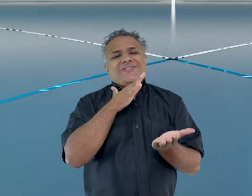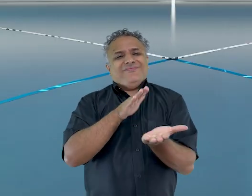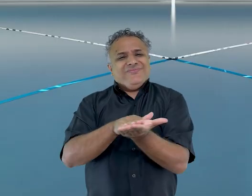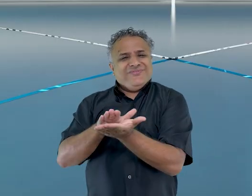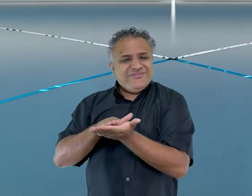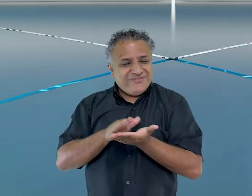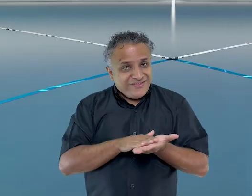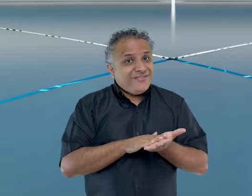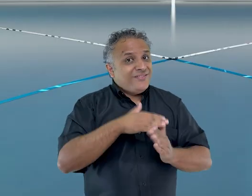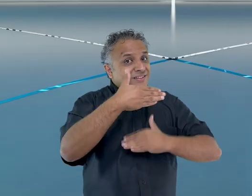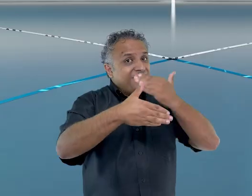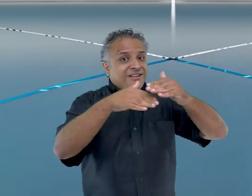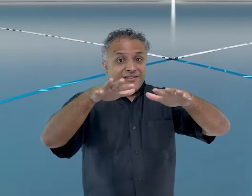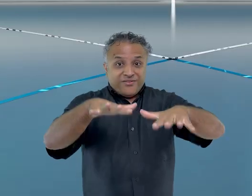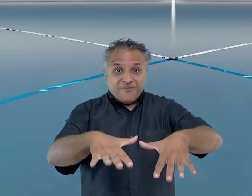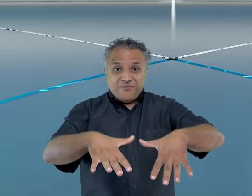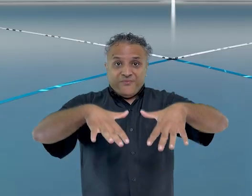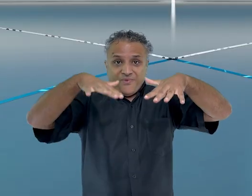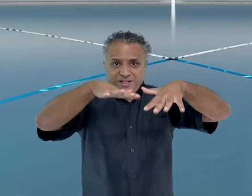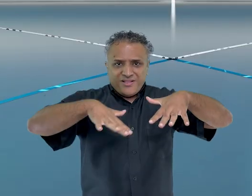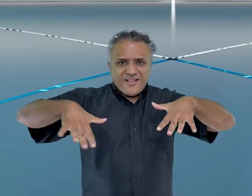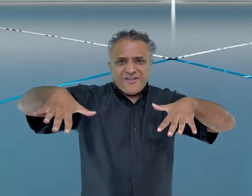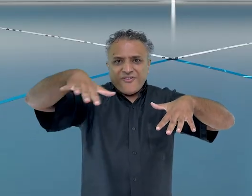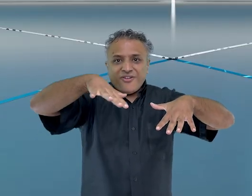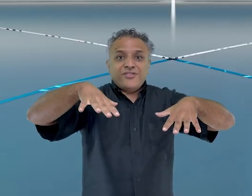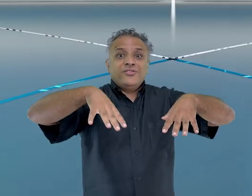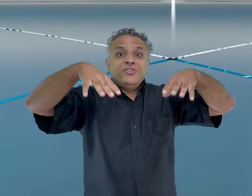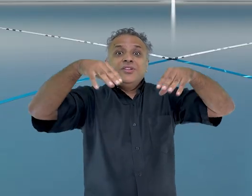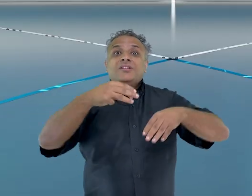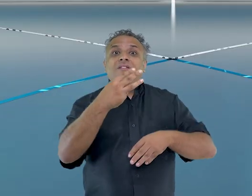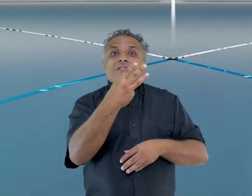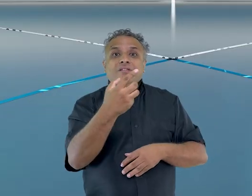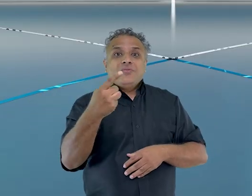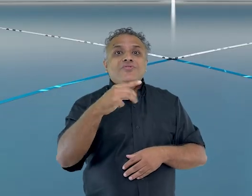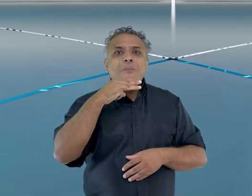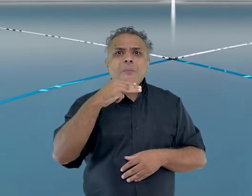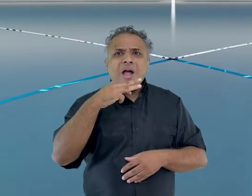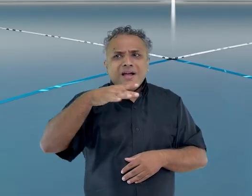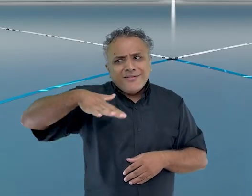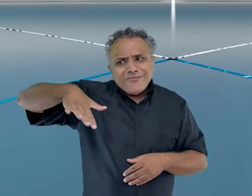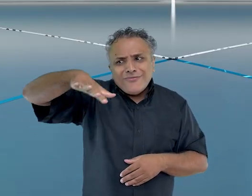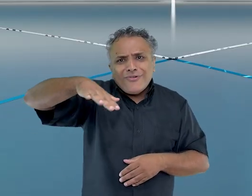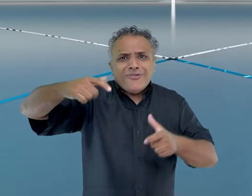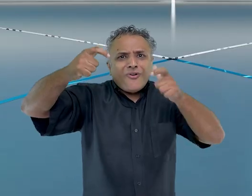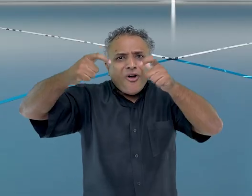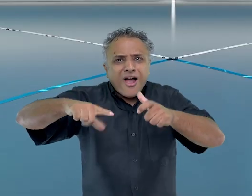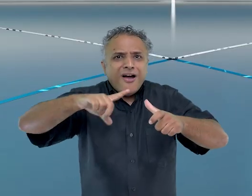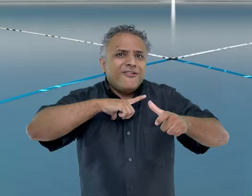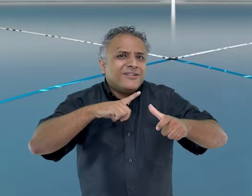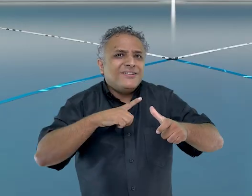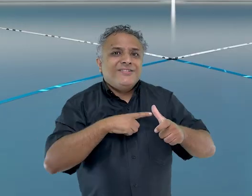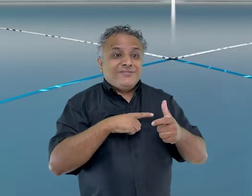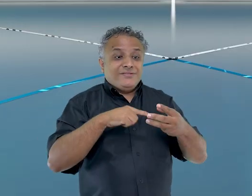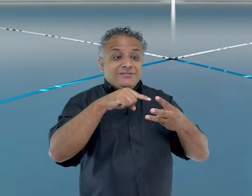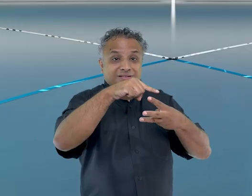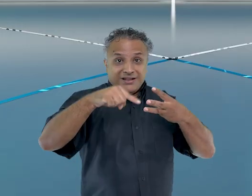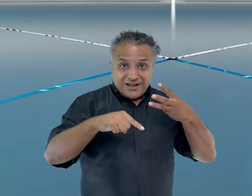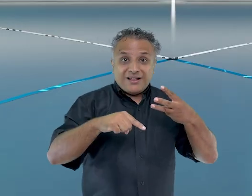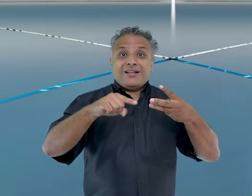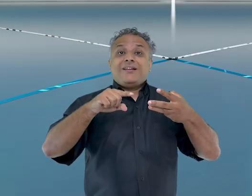reconhecimentos. Realizada no plenário da Corte em 31 de março, a cerimônia reuniu autoridades dos 3